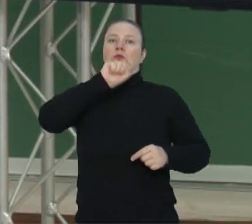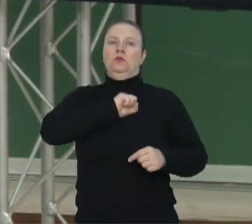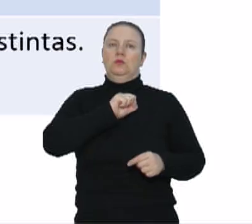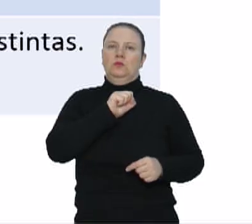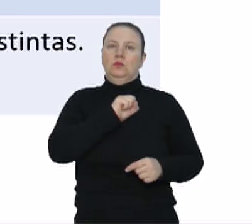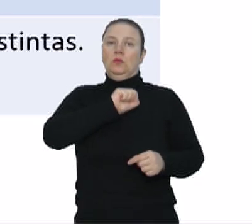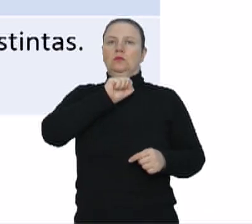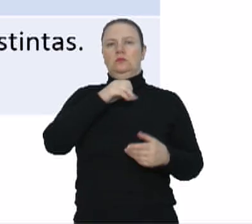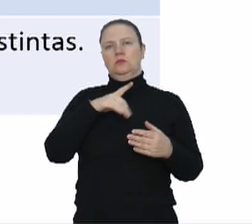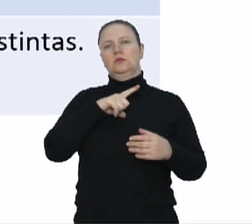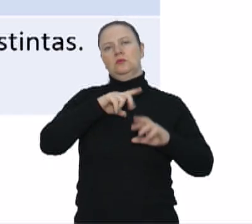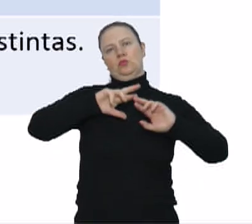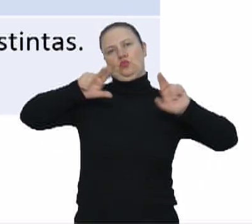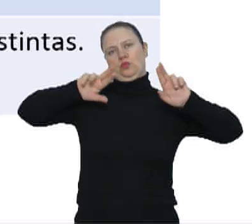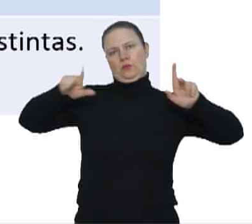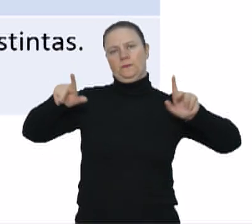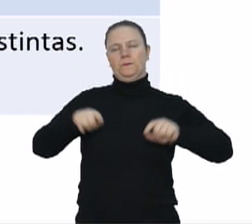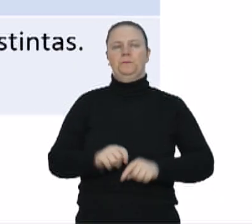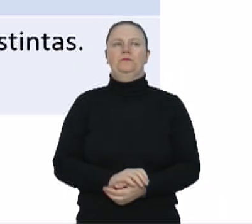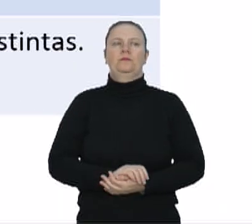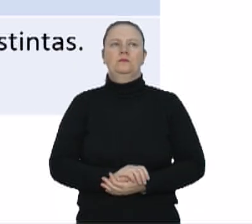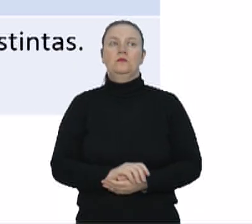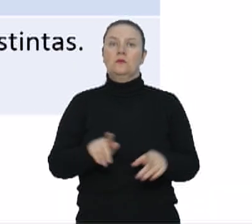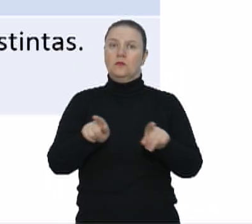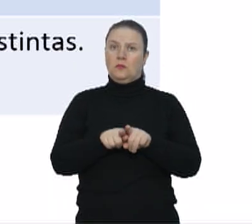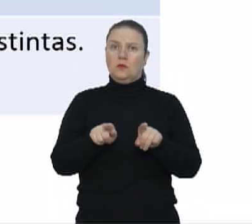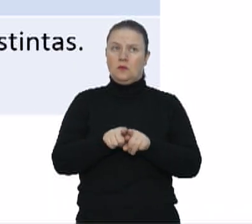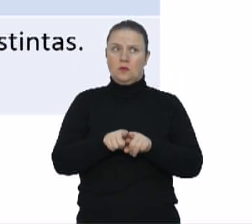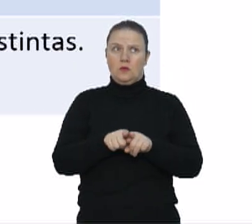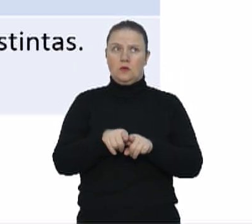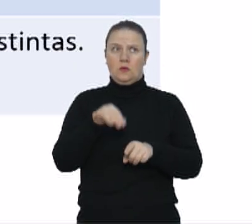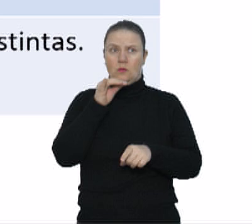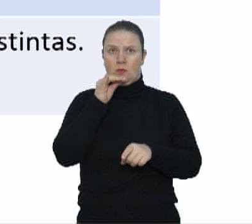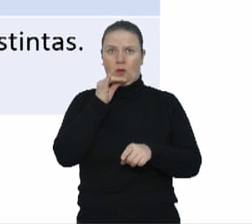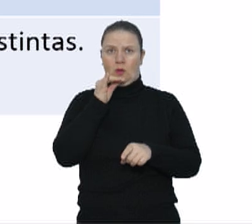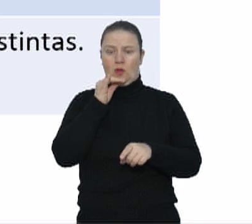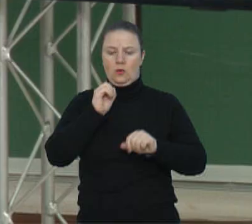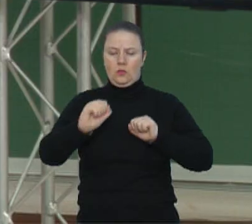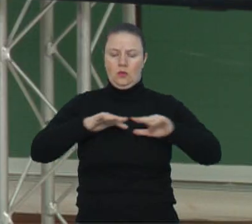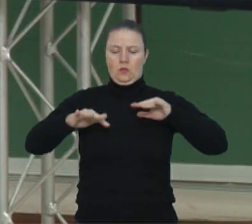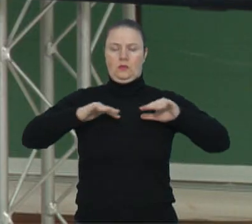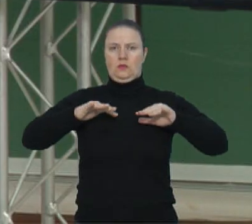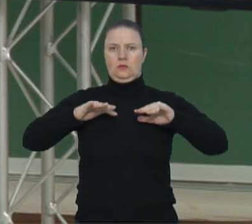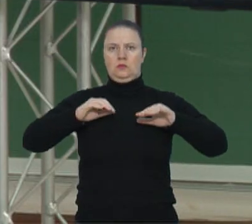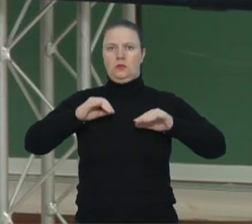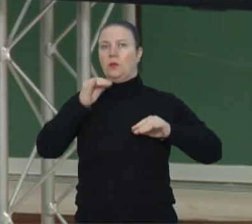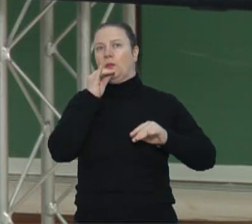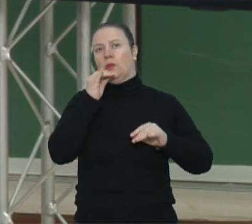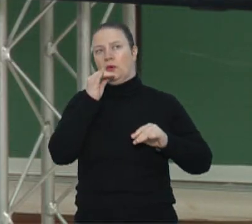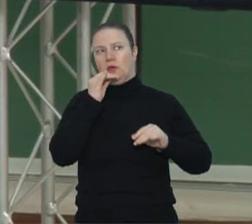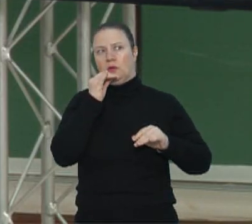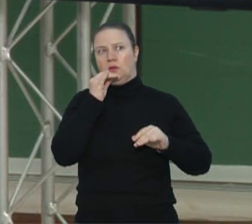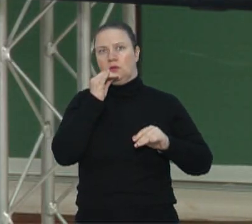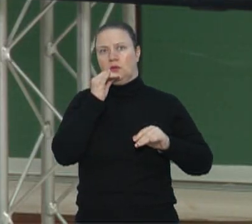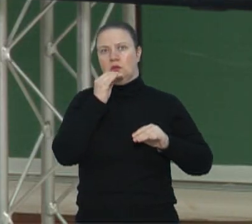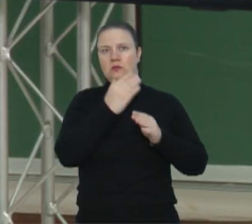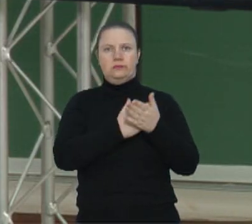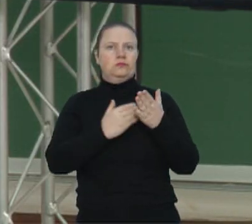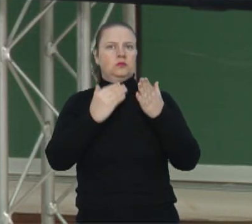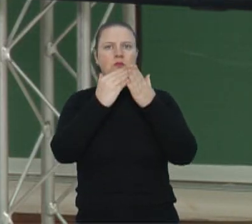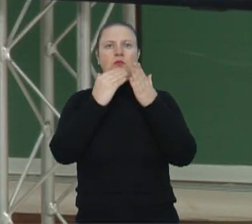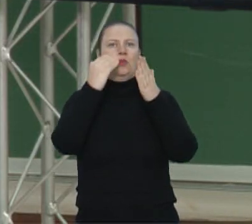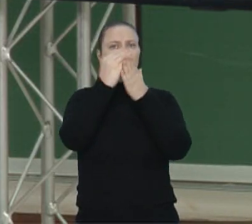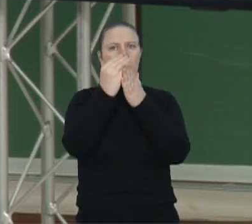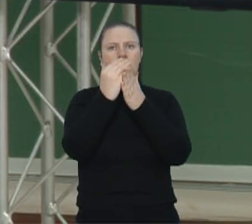silêncio. A intensidade tem a ver com a amplitude da vibração da onda, né, da onda sonora. Então, quanto maior for